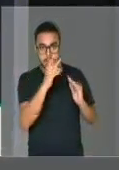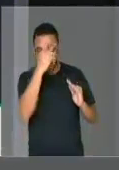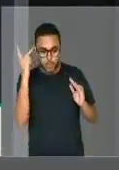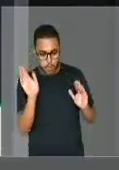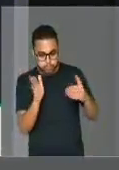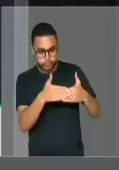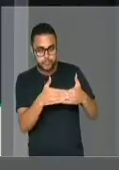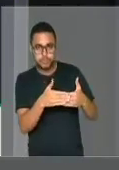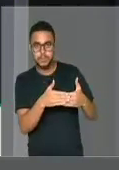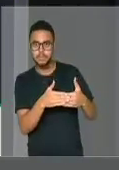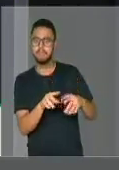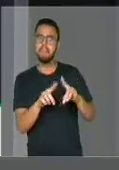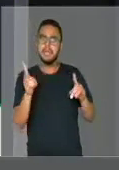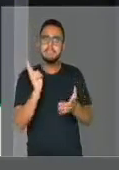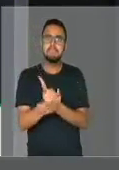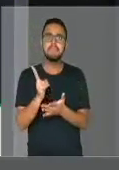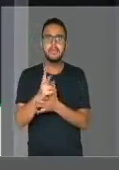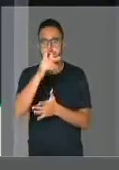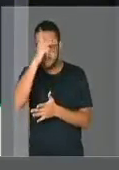assim sendo vítimas dos criminosos,